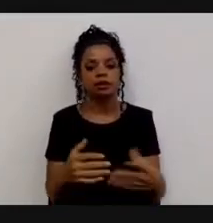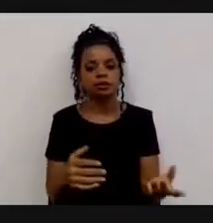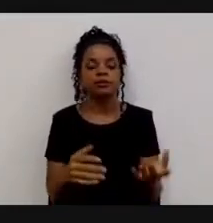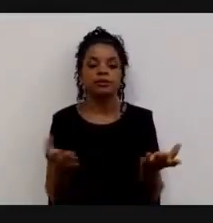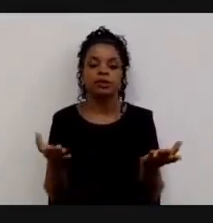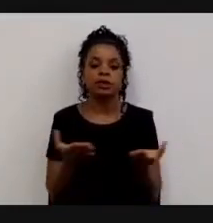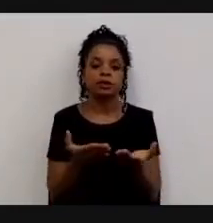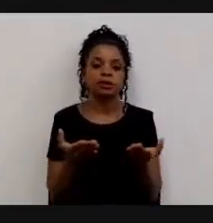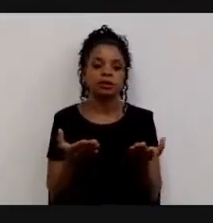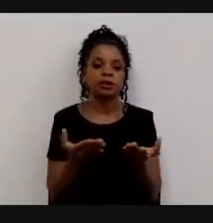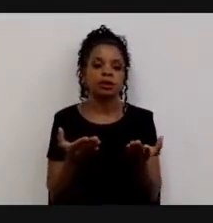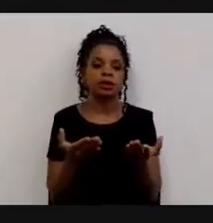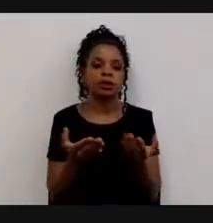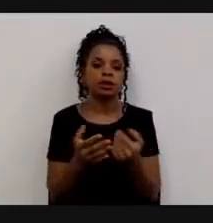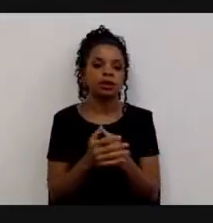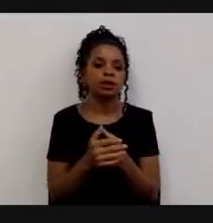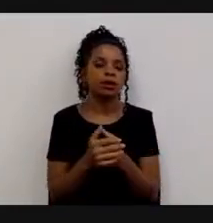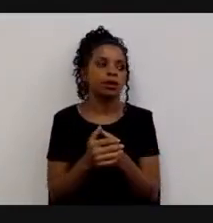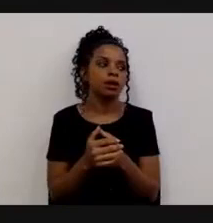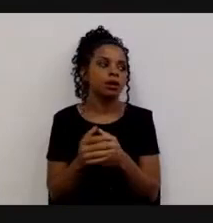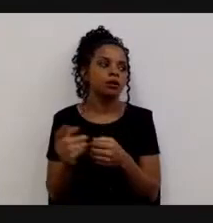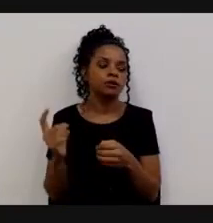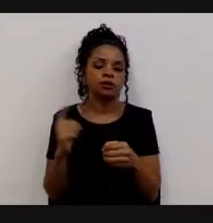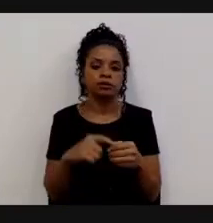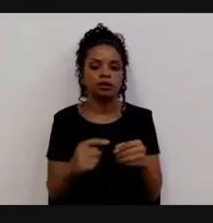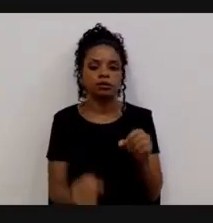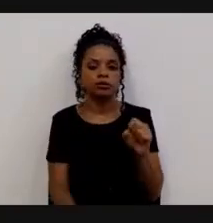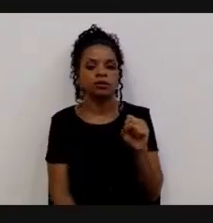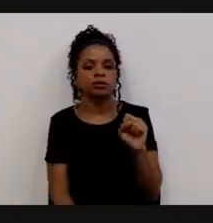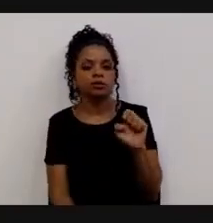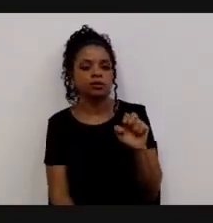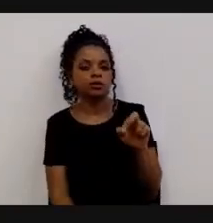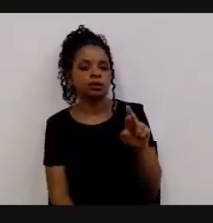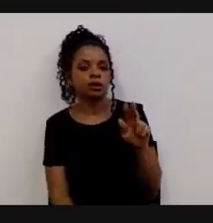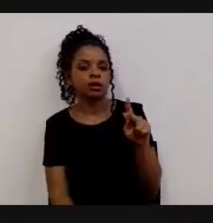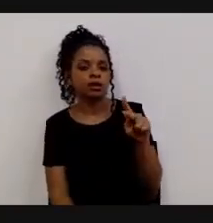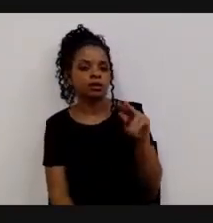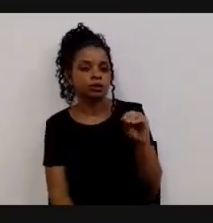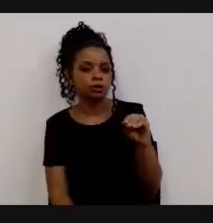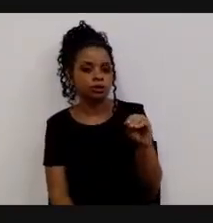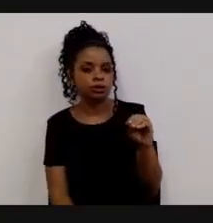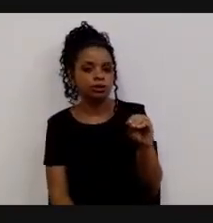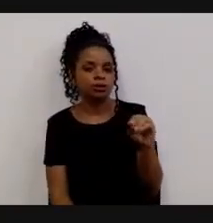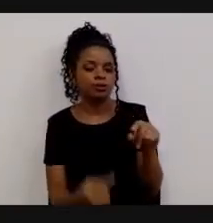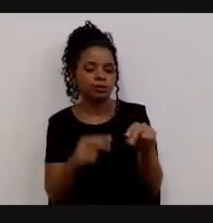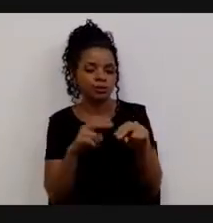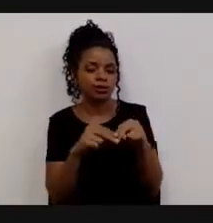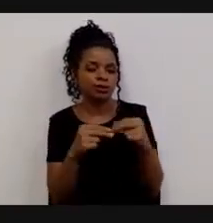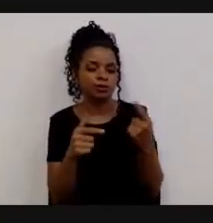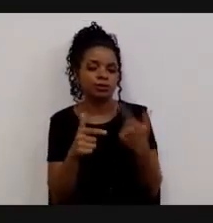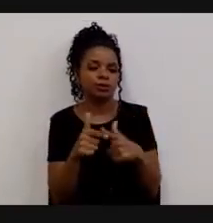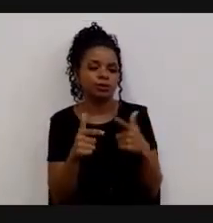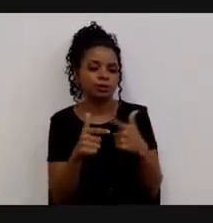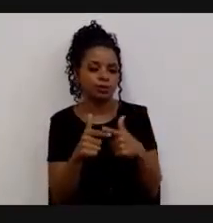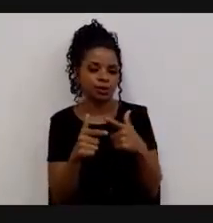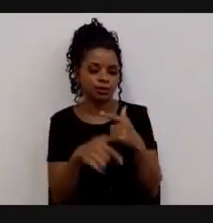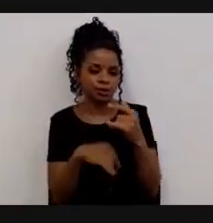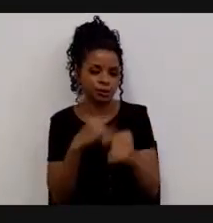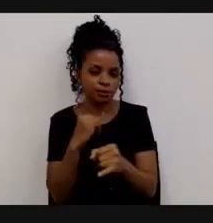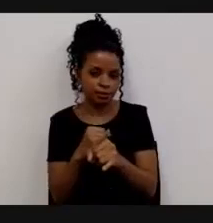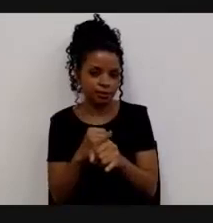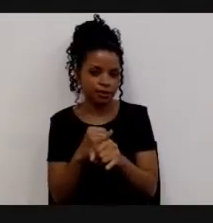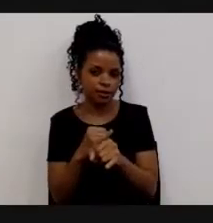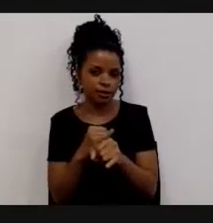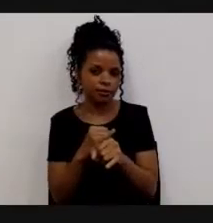queria passar a palavra de volta aqui para o Sérgio, para ele complementar a resposta, porque a gente teve problema na conexão. Por favor,